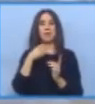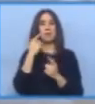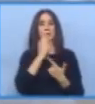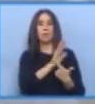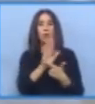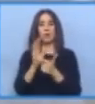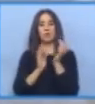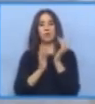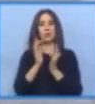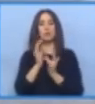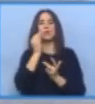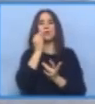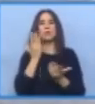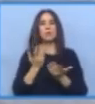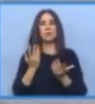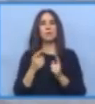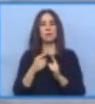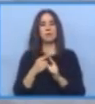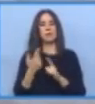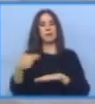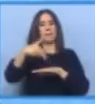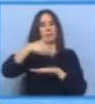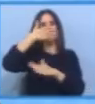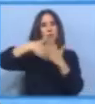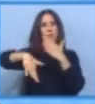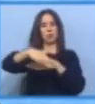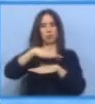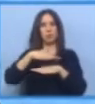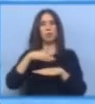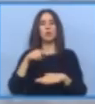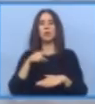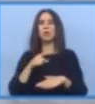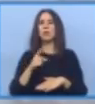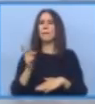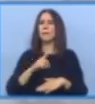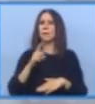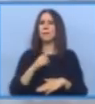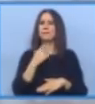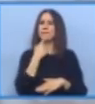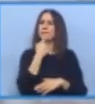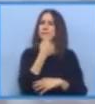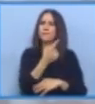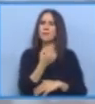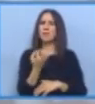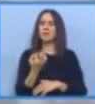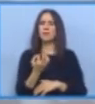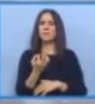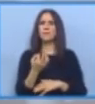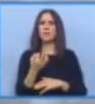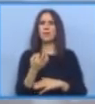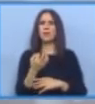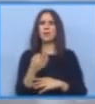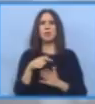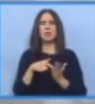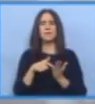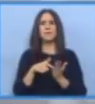Jesus apresentou-se no meio deles. E repete-se muitas vezes este início da narrativa como uma apresentação